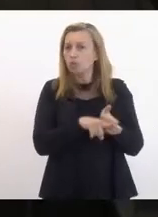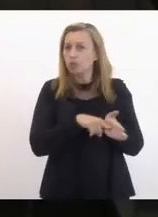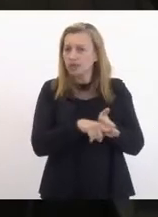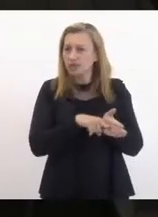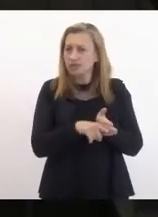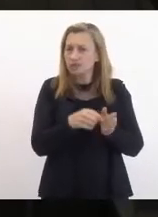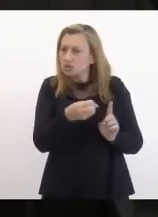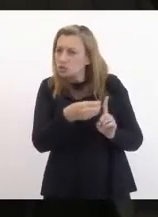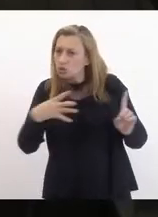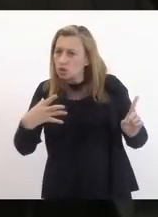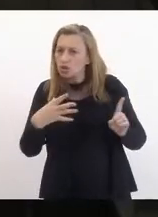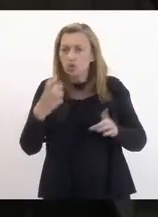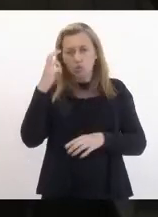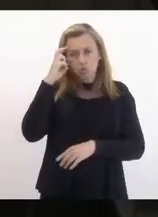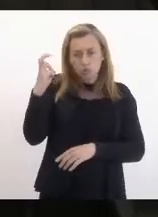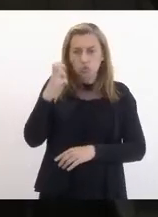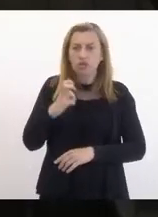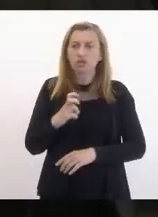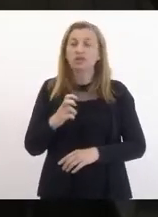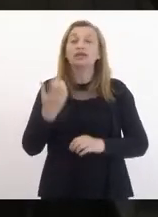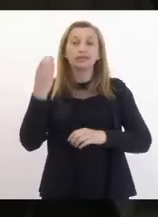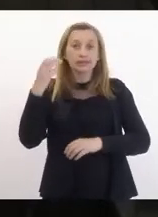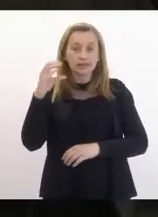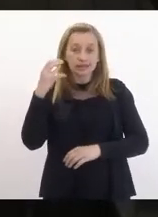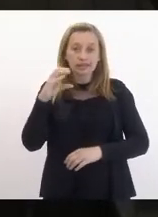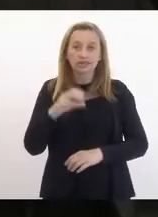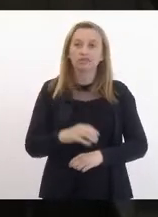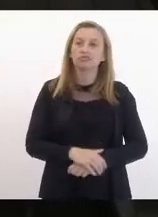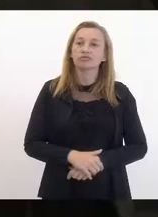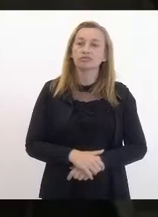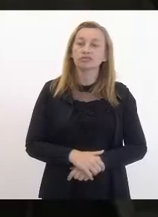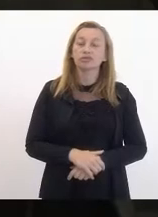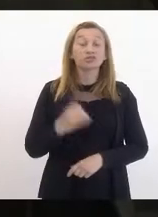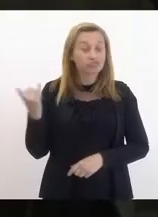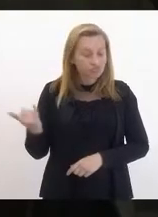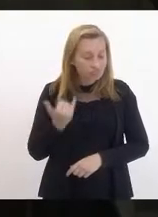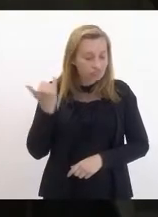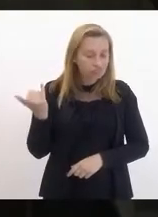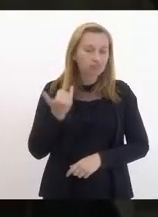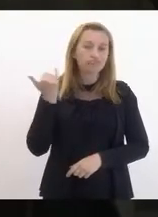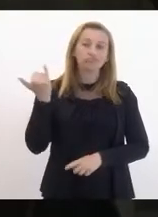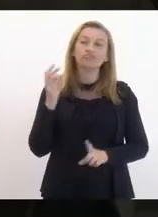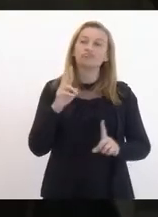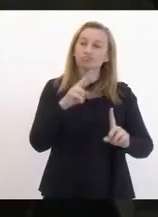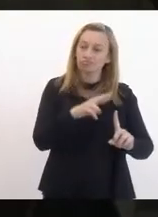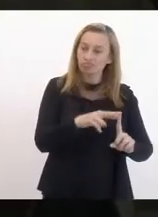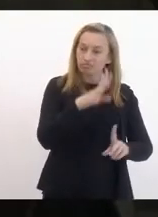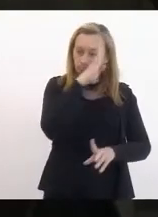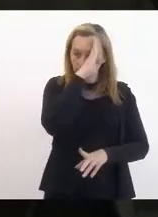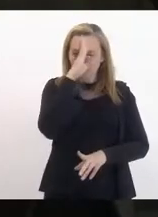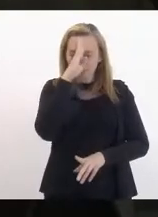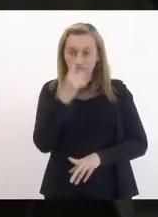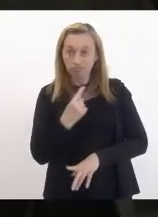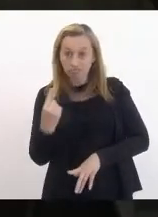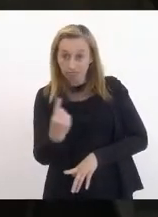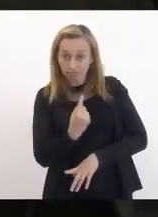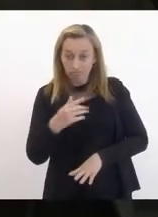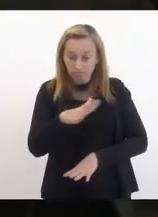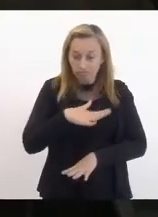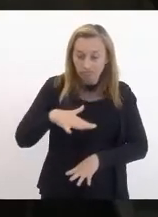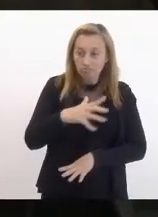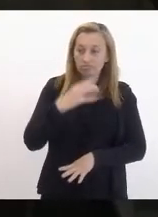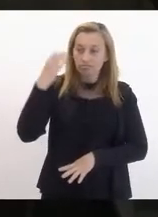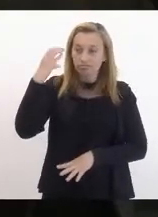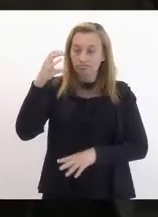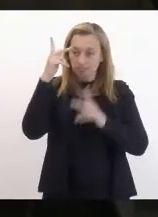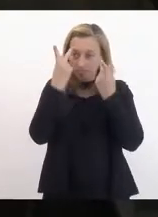de extensão, de cultura, de ciência, uma importante referência acadêmica para nós, do campo das ciências